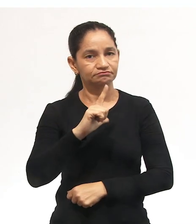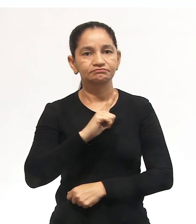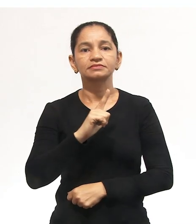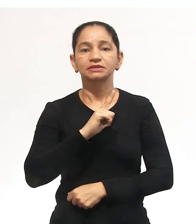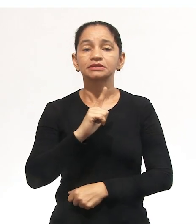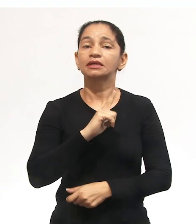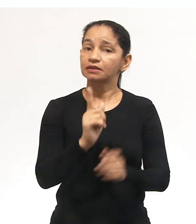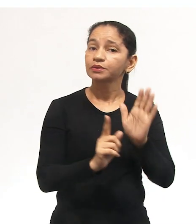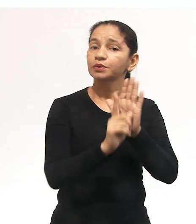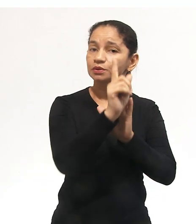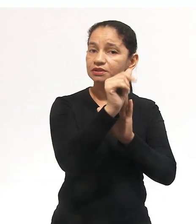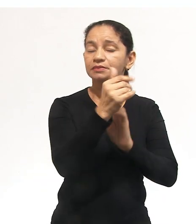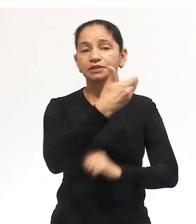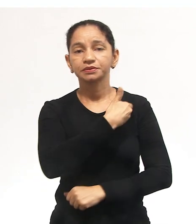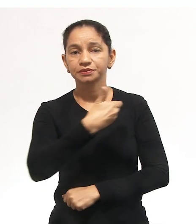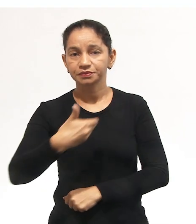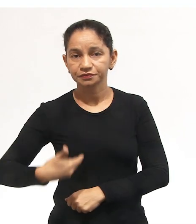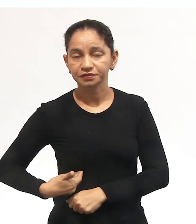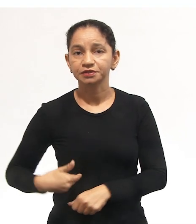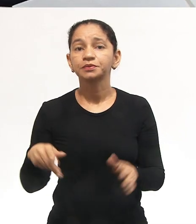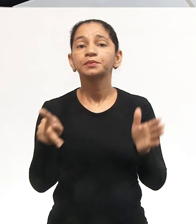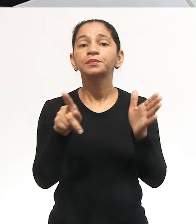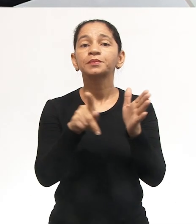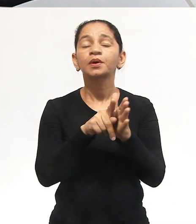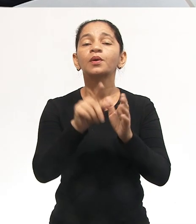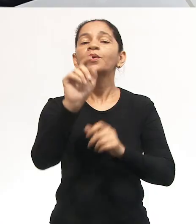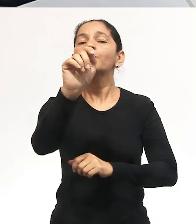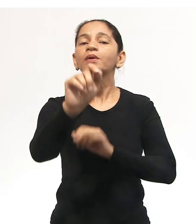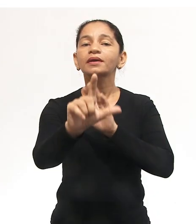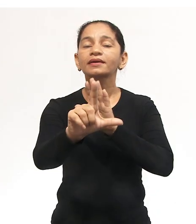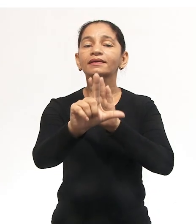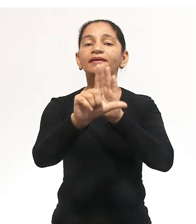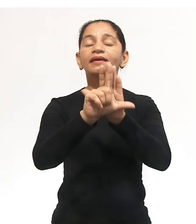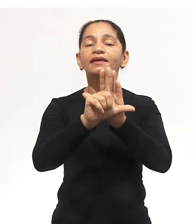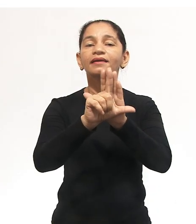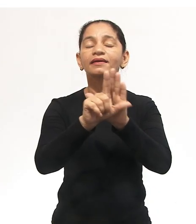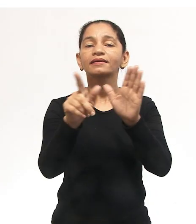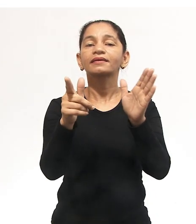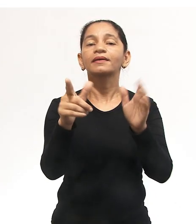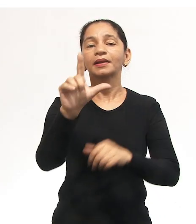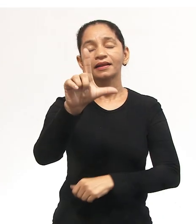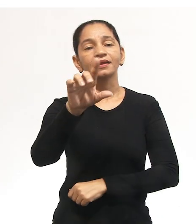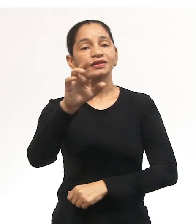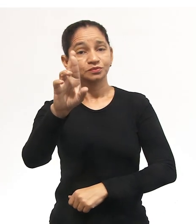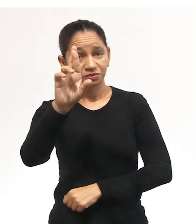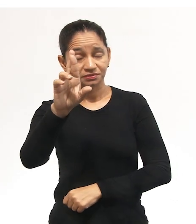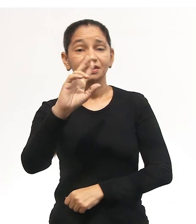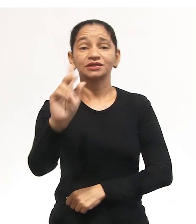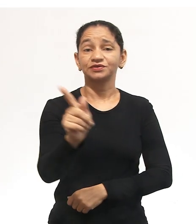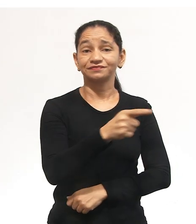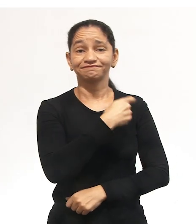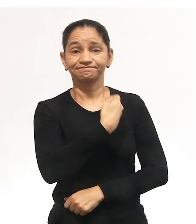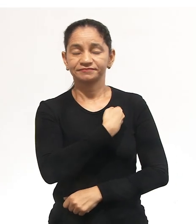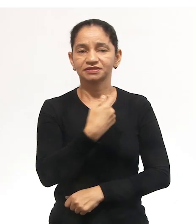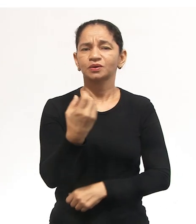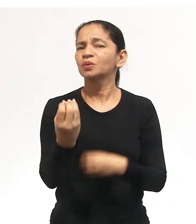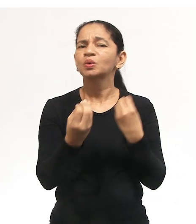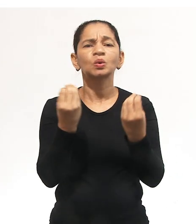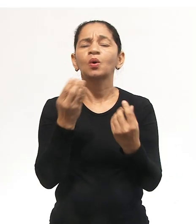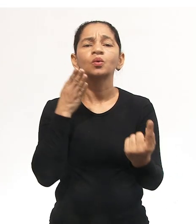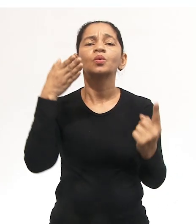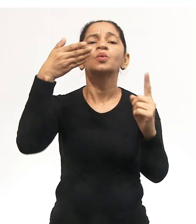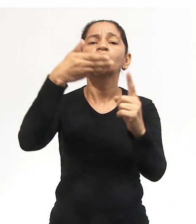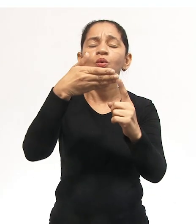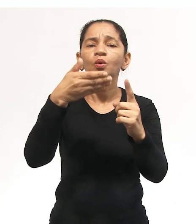de orçamento público, que é a Lei de Responsabilidade Fiscal. Essa lei, ela tem como finalidade,